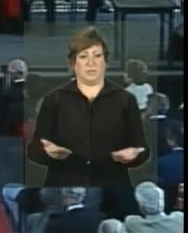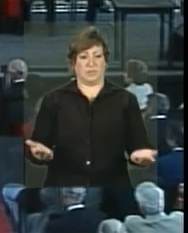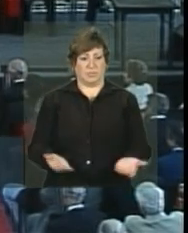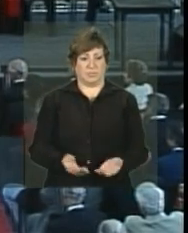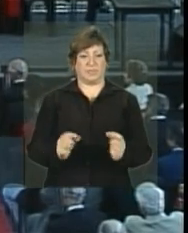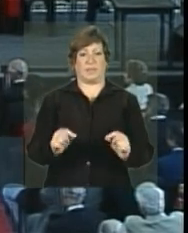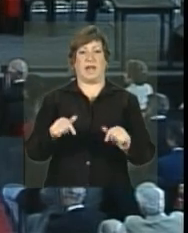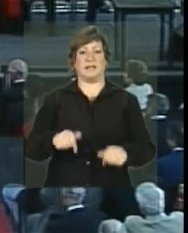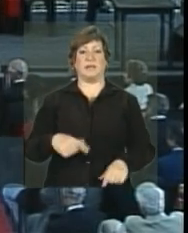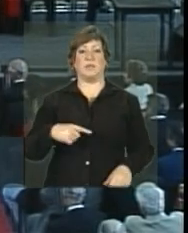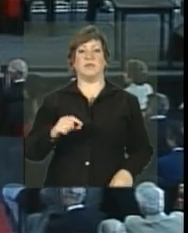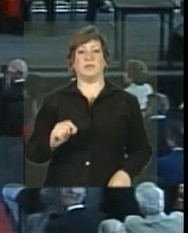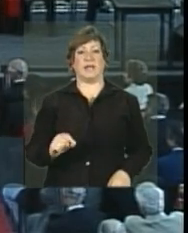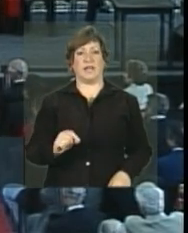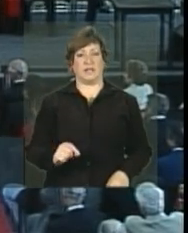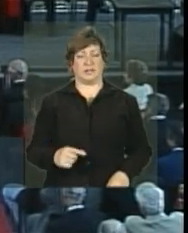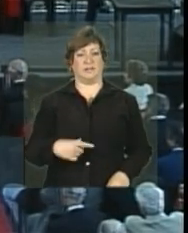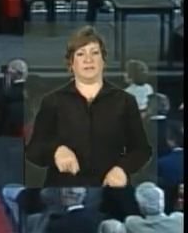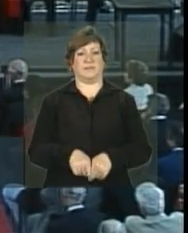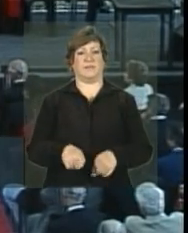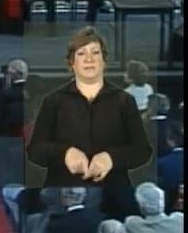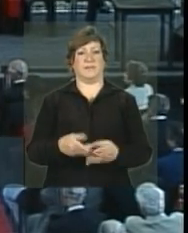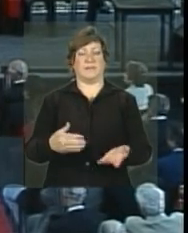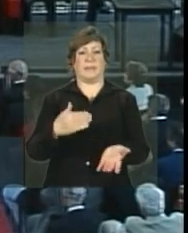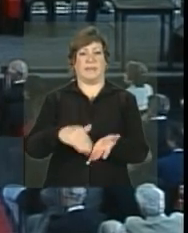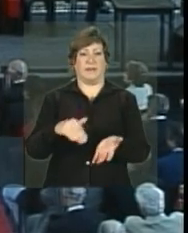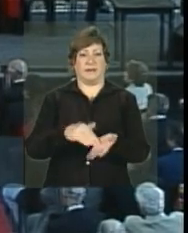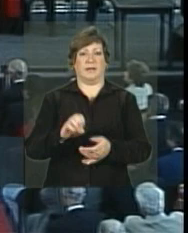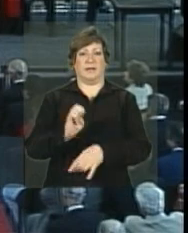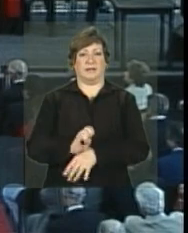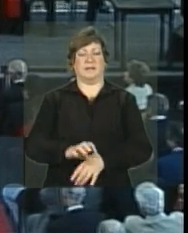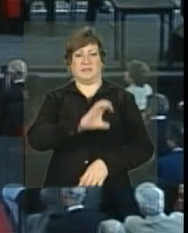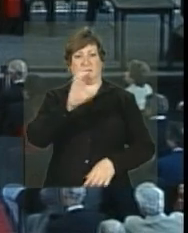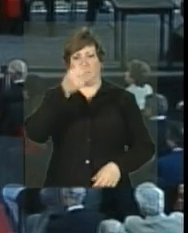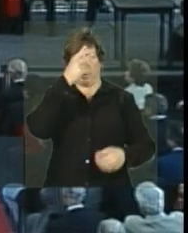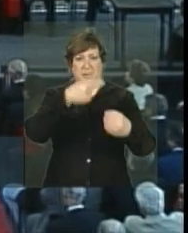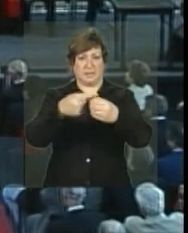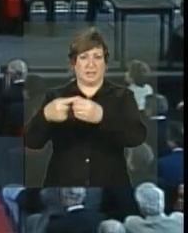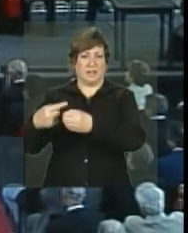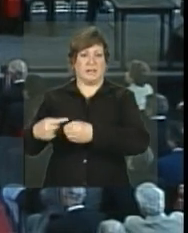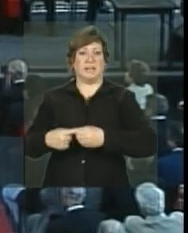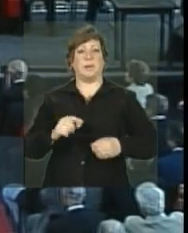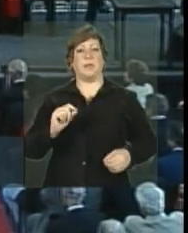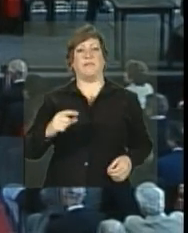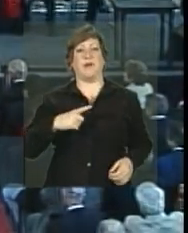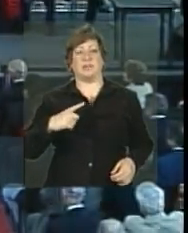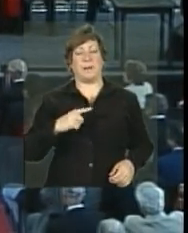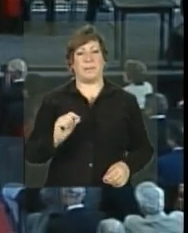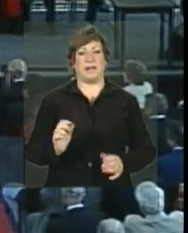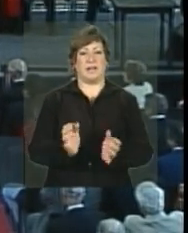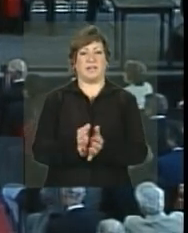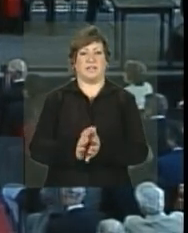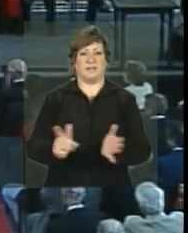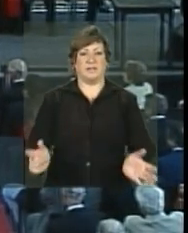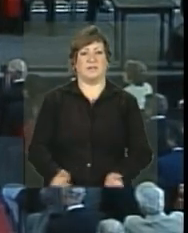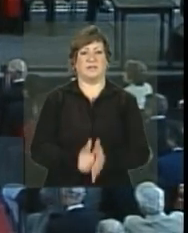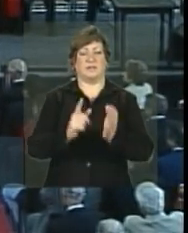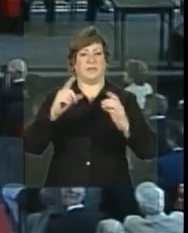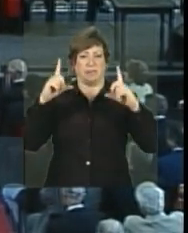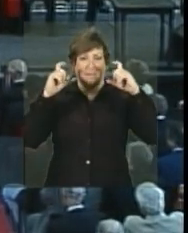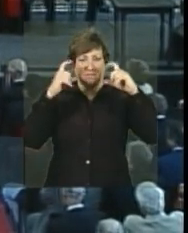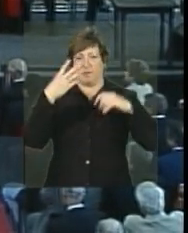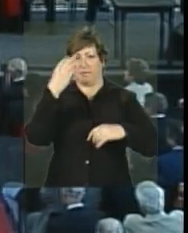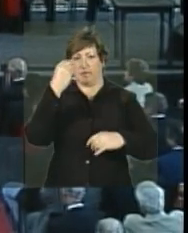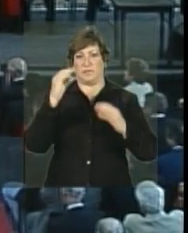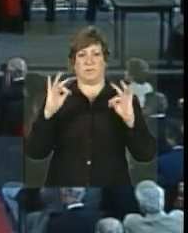os senhores e as senhoras secretários estaduais e municipais, os senhores jornalistas,